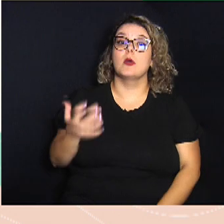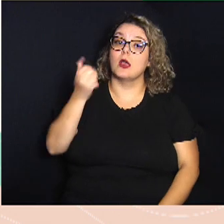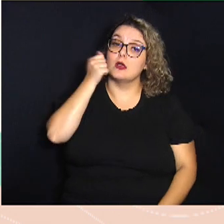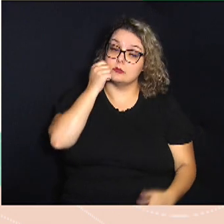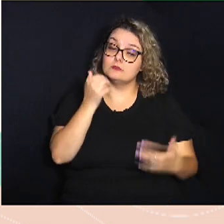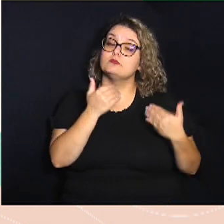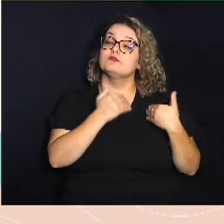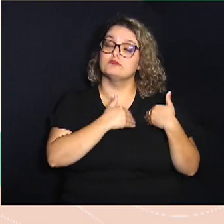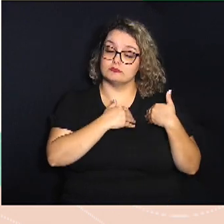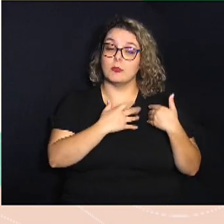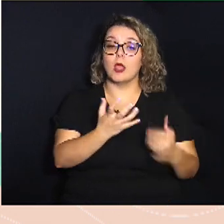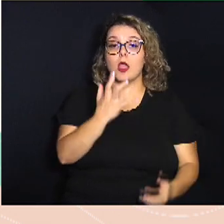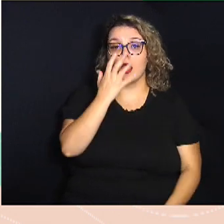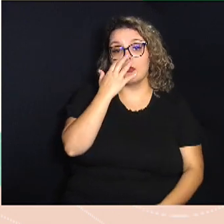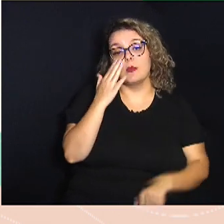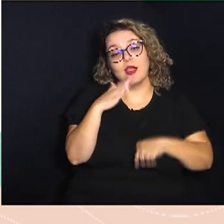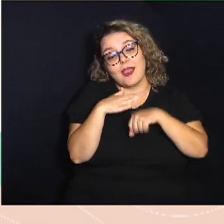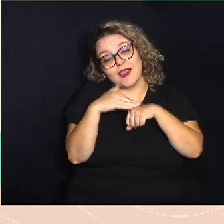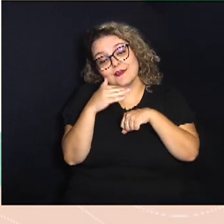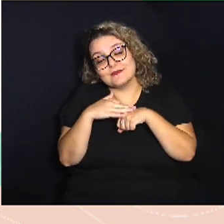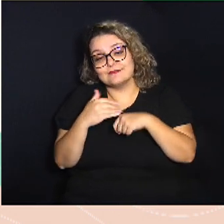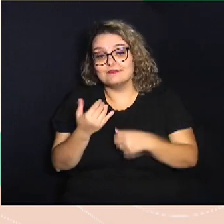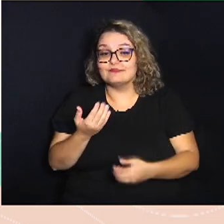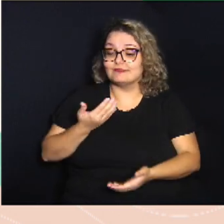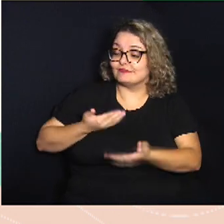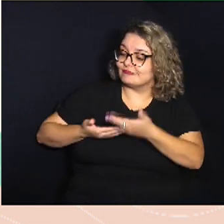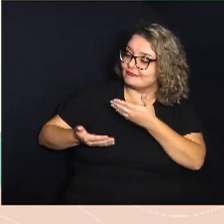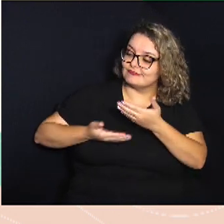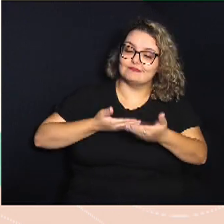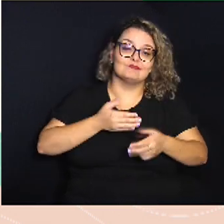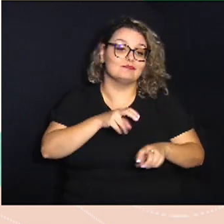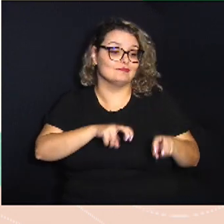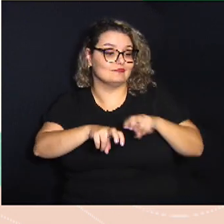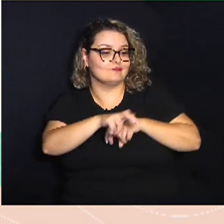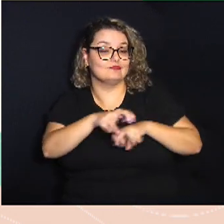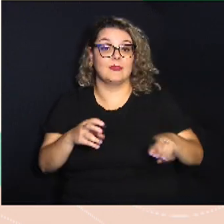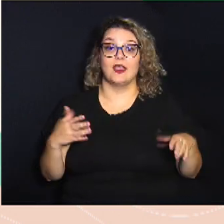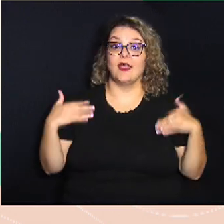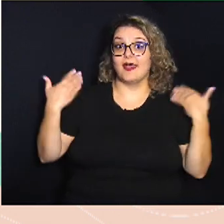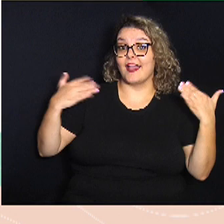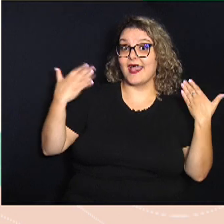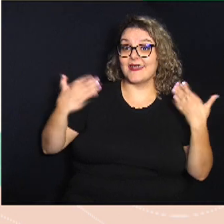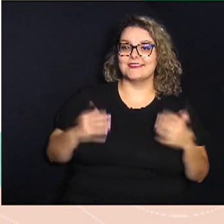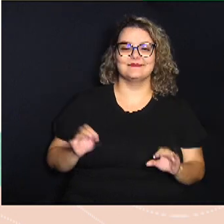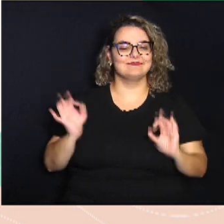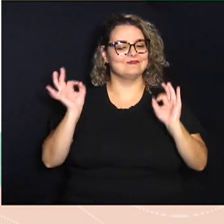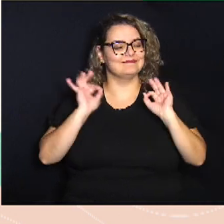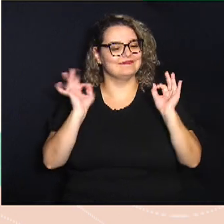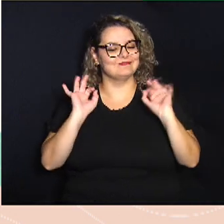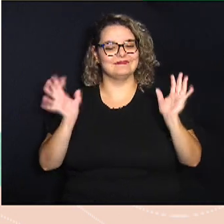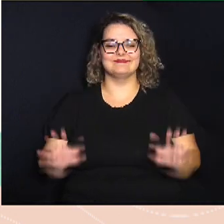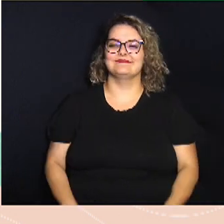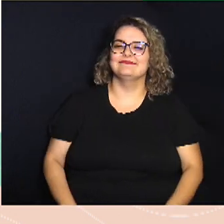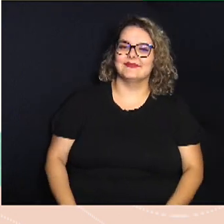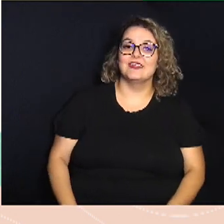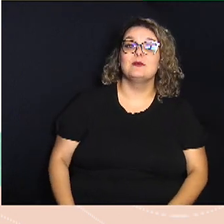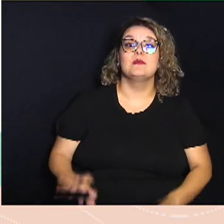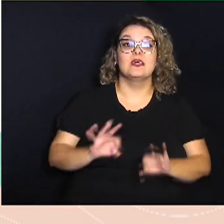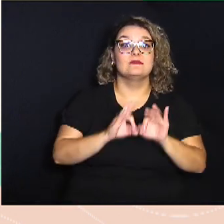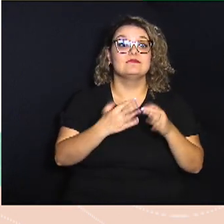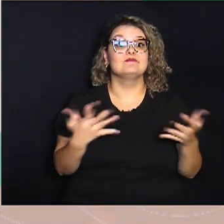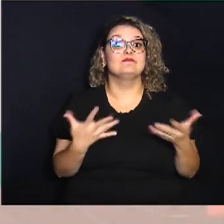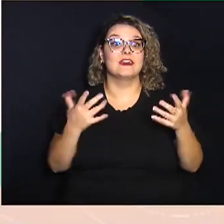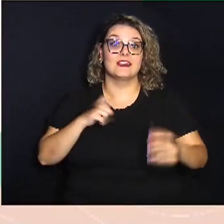É uma cachorra muito carinhosa, sociável e ativa. Ideal para famílias ativas e que tenham mais